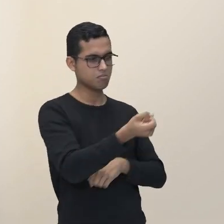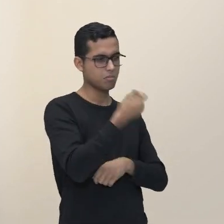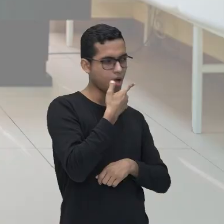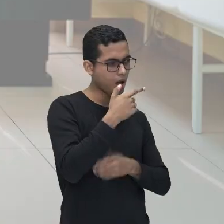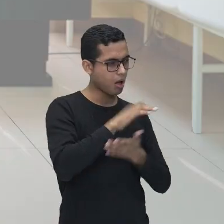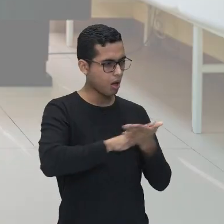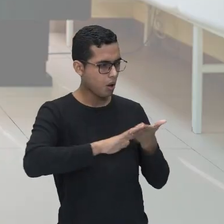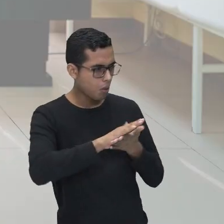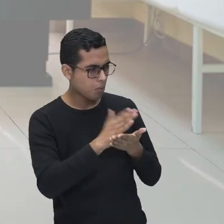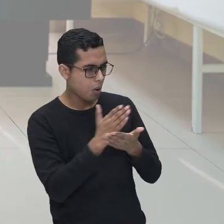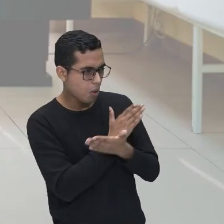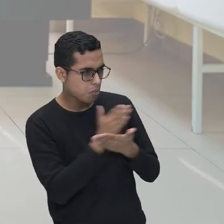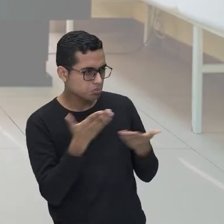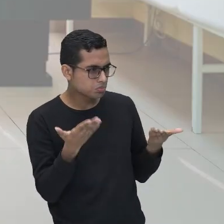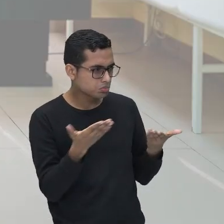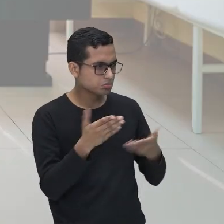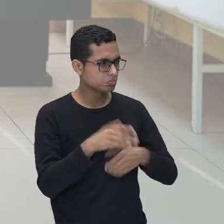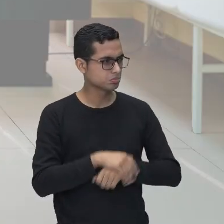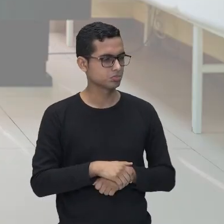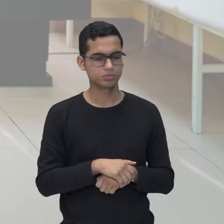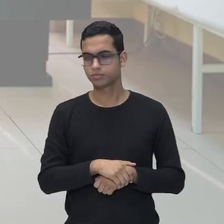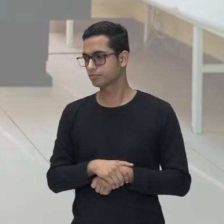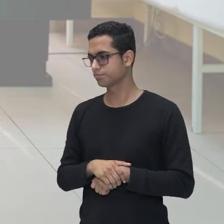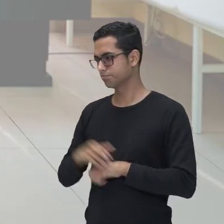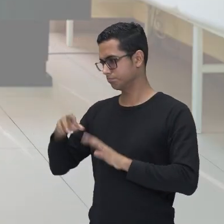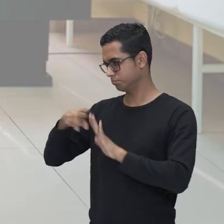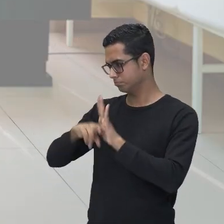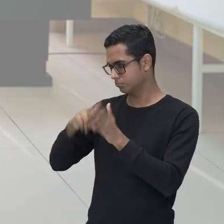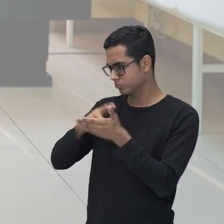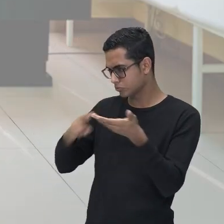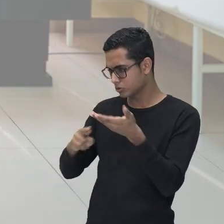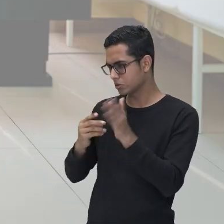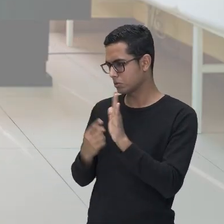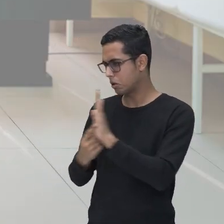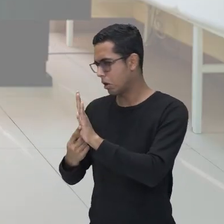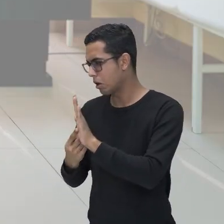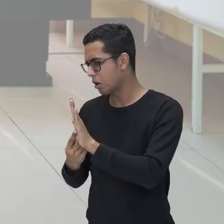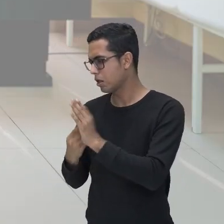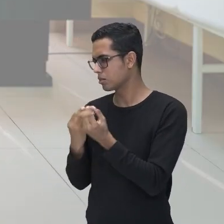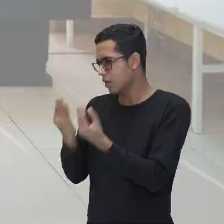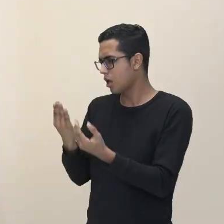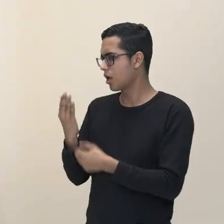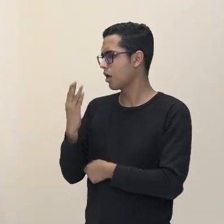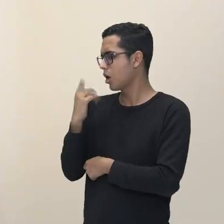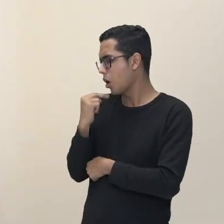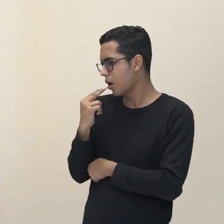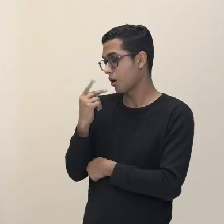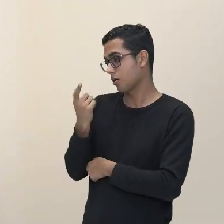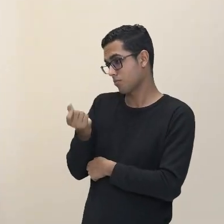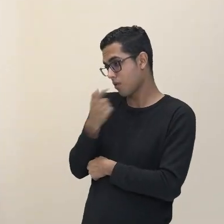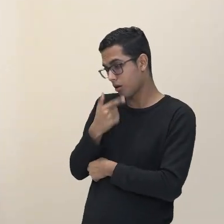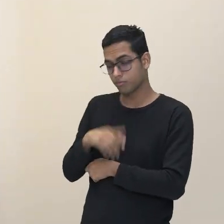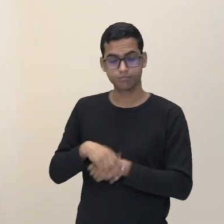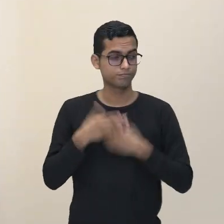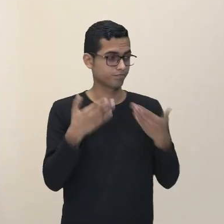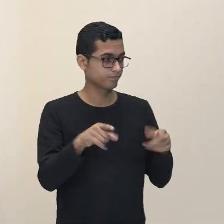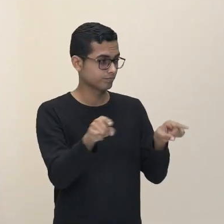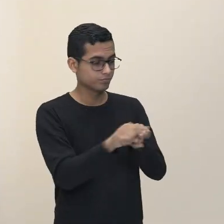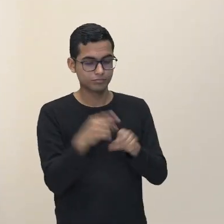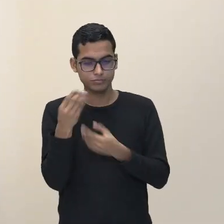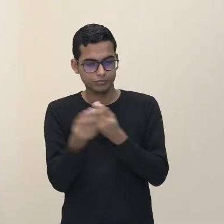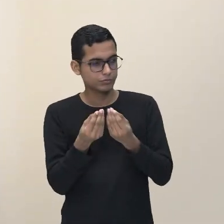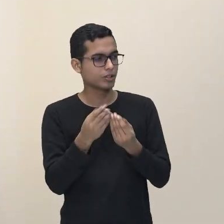remédio? Por enquanto não lhe receitarei nada. Seria estar a receitar as cegas. Aí está uma